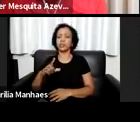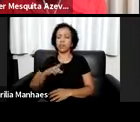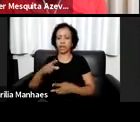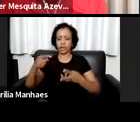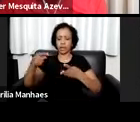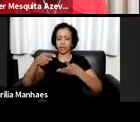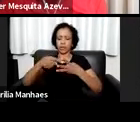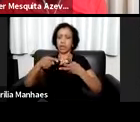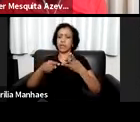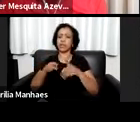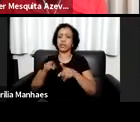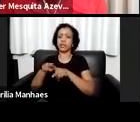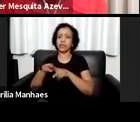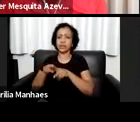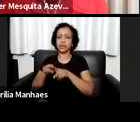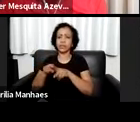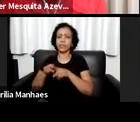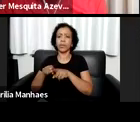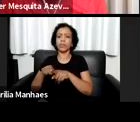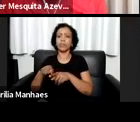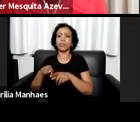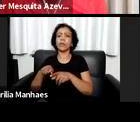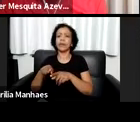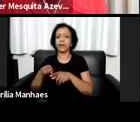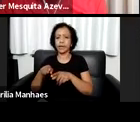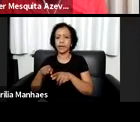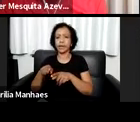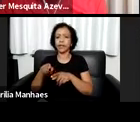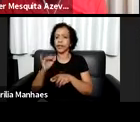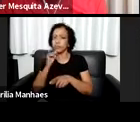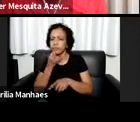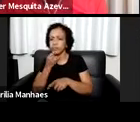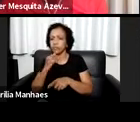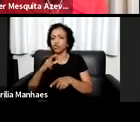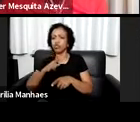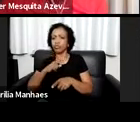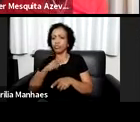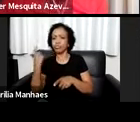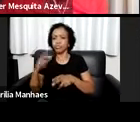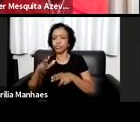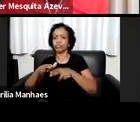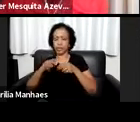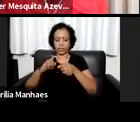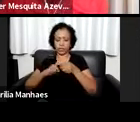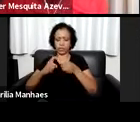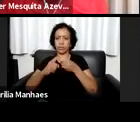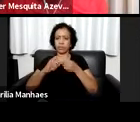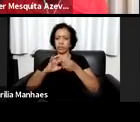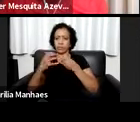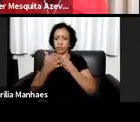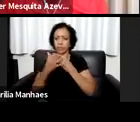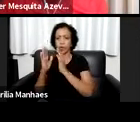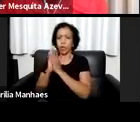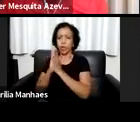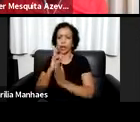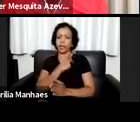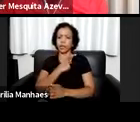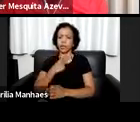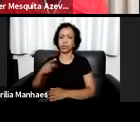faleceram vítimas de coronavírus. Nós estamos aí hoje em oração com a igreja, oração com o pastor Marcos, oração pelas famílias